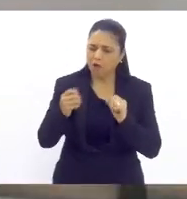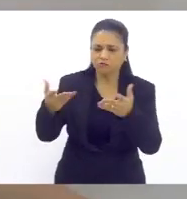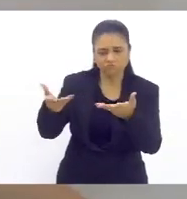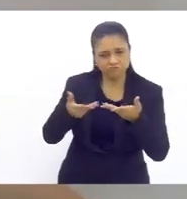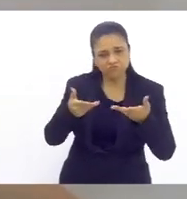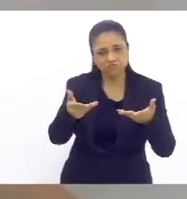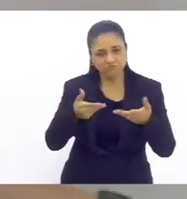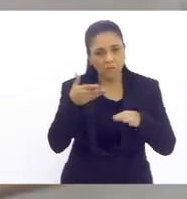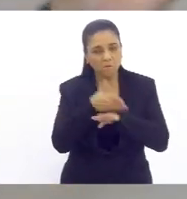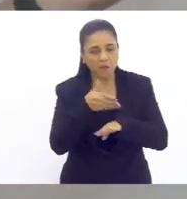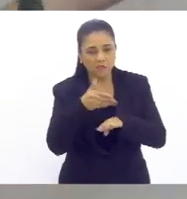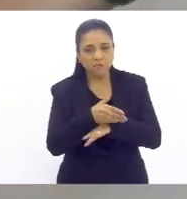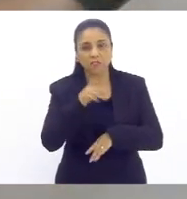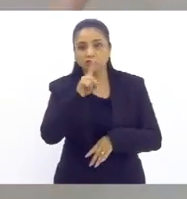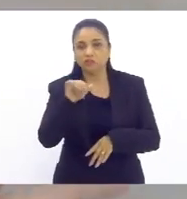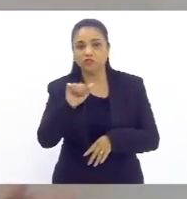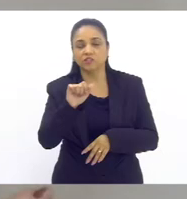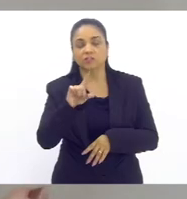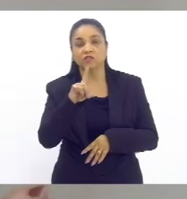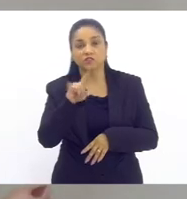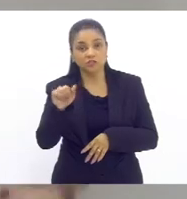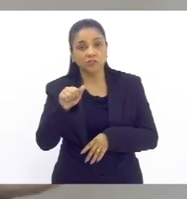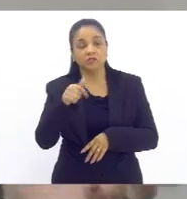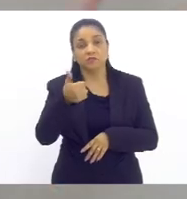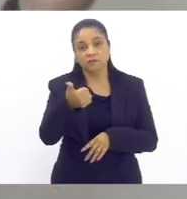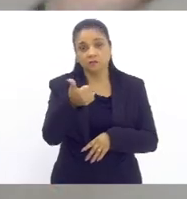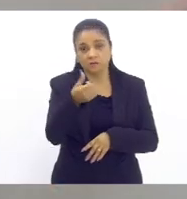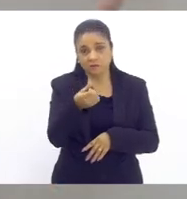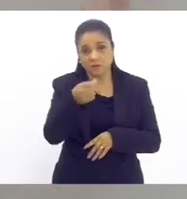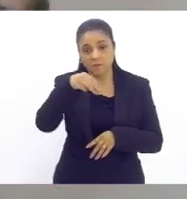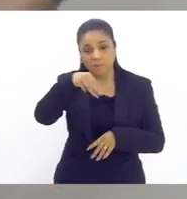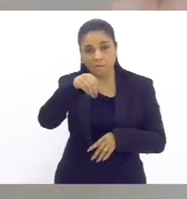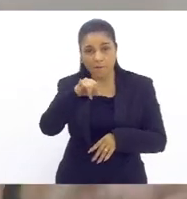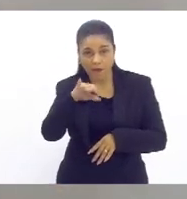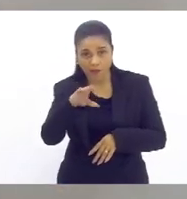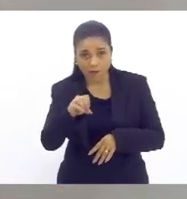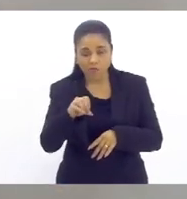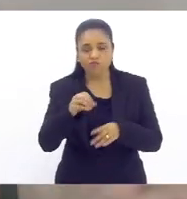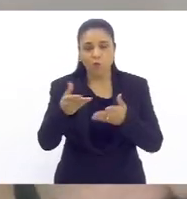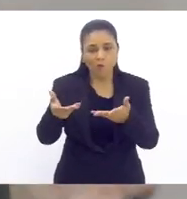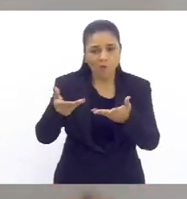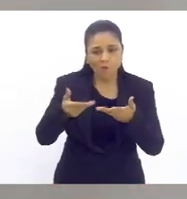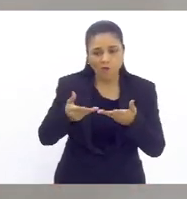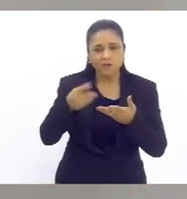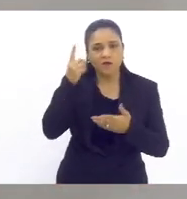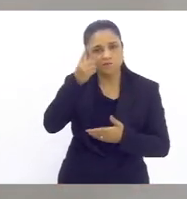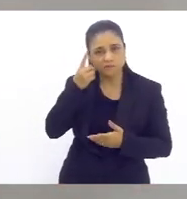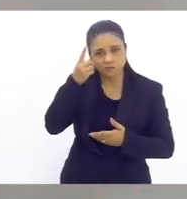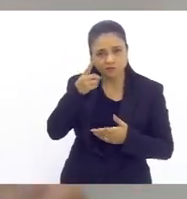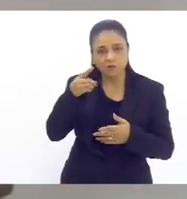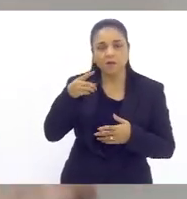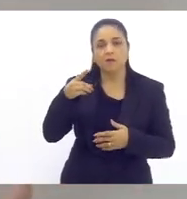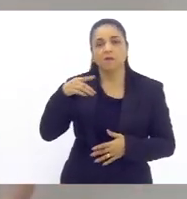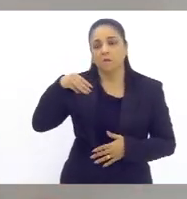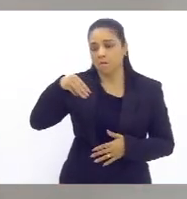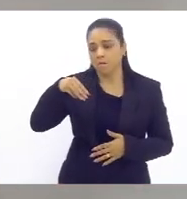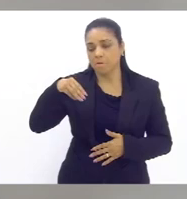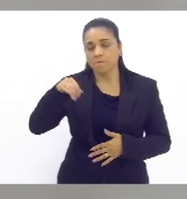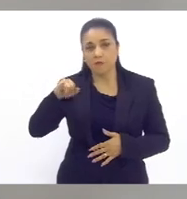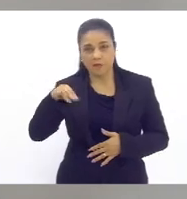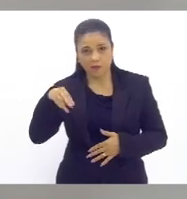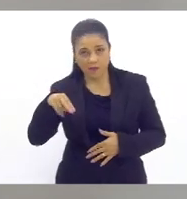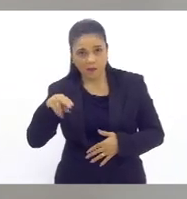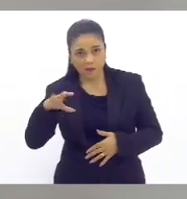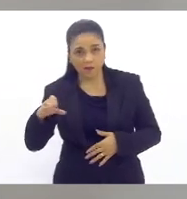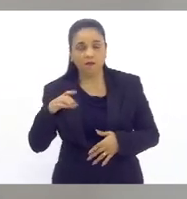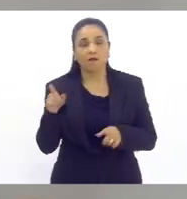16 de Maio em especial aqui queria queria convidar os parlamentares aqui Carlos minc e Professor José Mar prestarem conosco